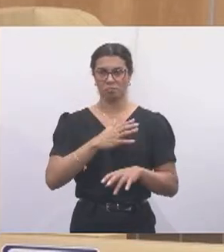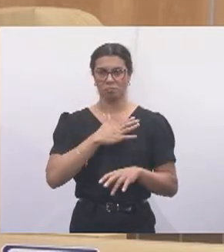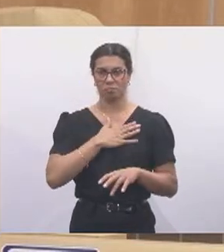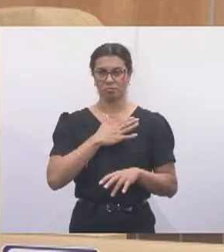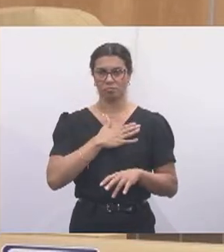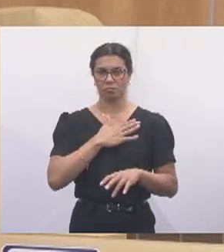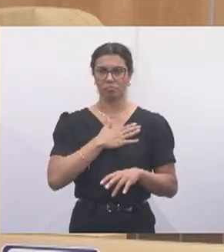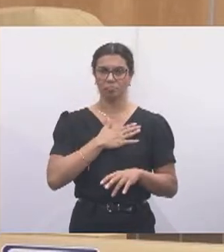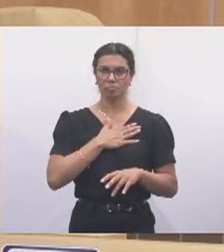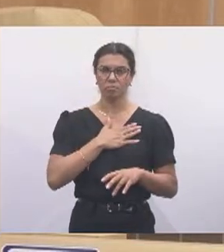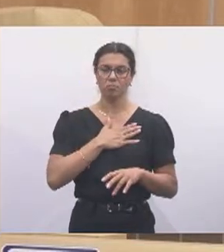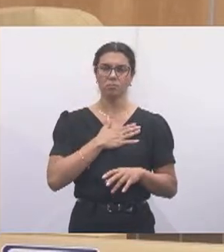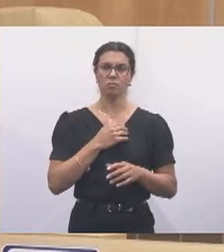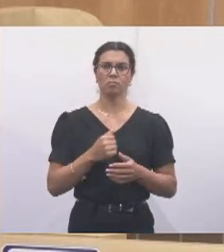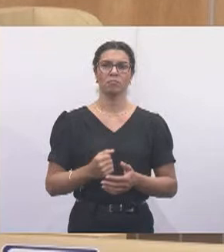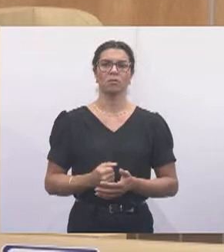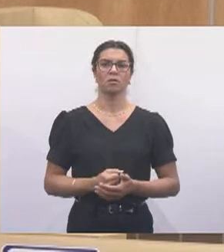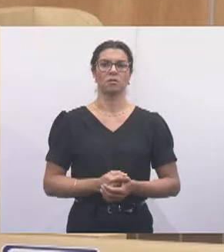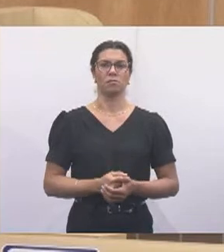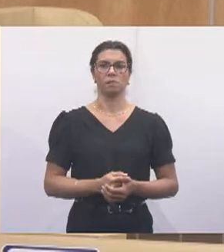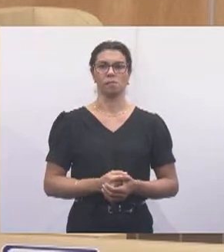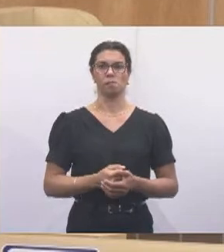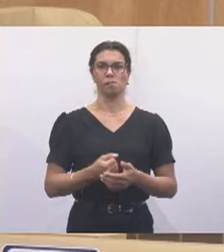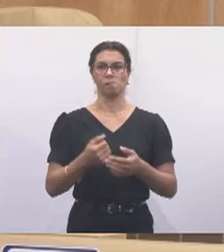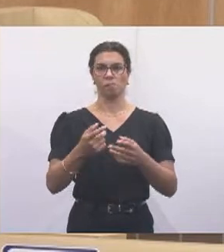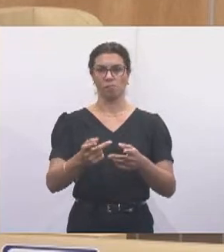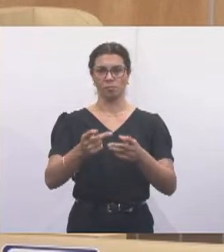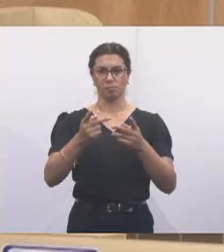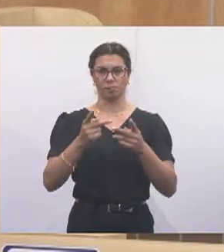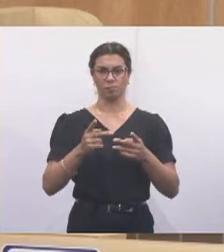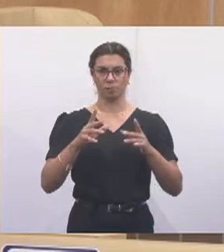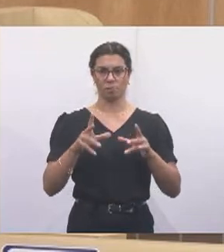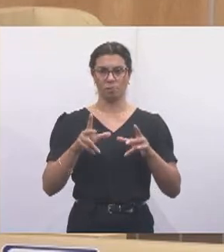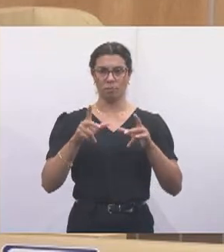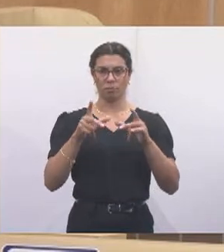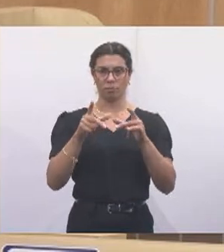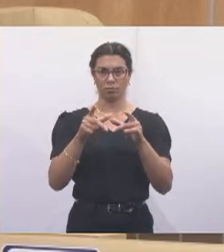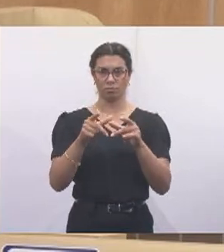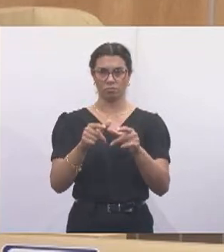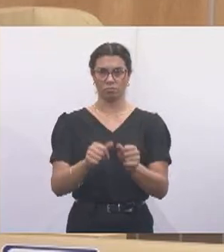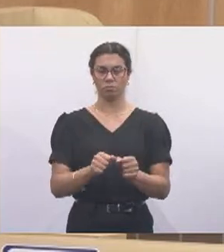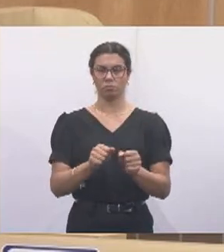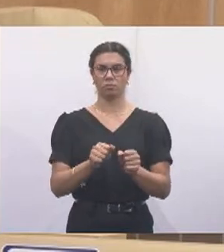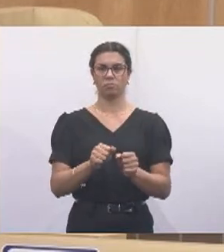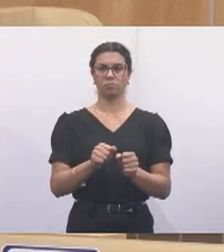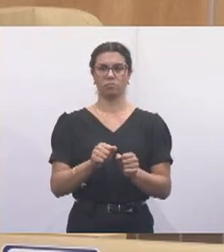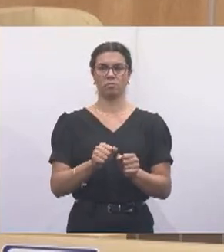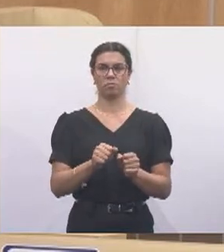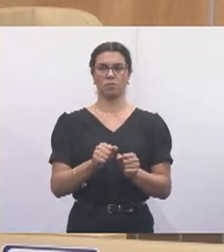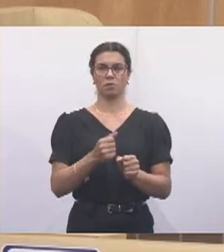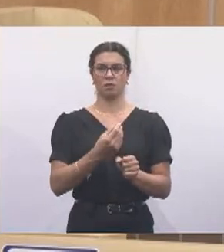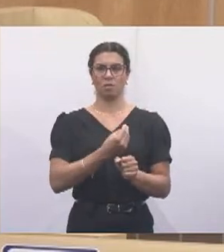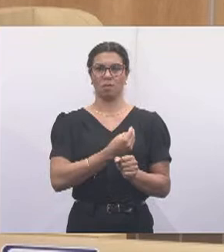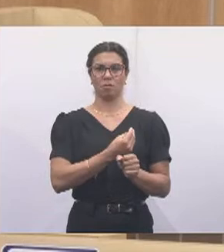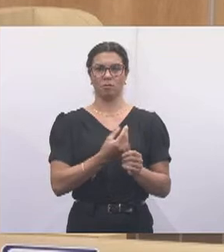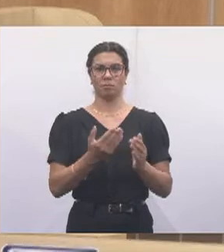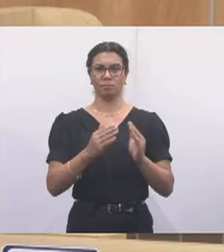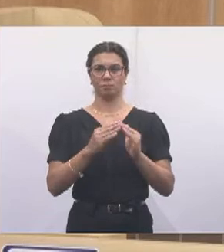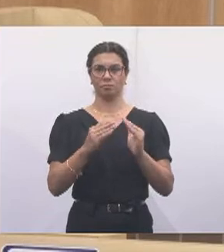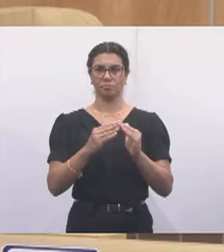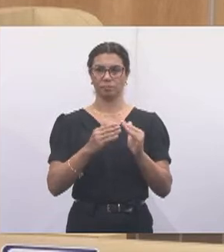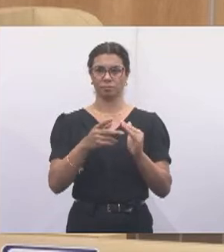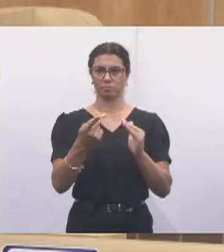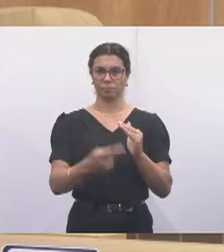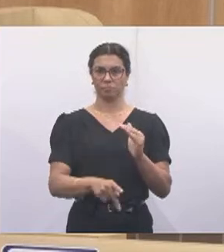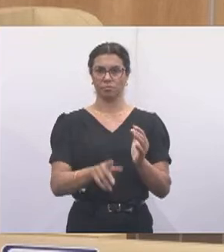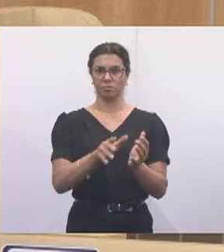pode ser vereador. Convido a todos os munícipes dessa cidade a vir ao gabinete 11, que